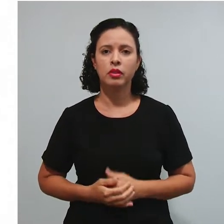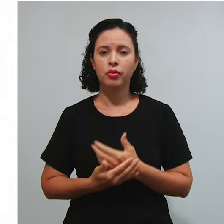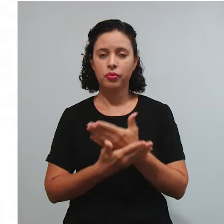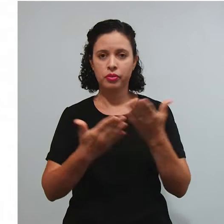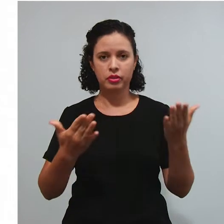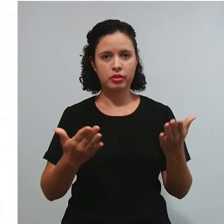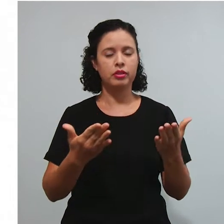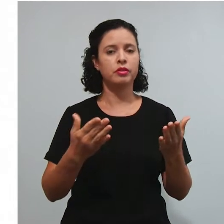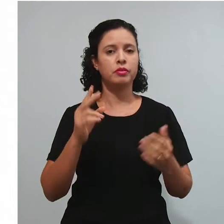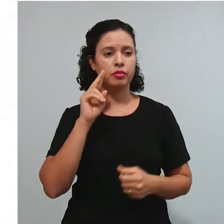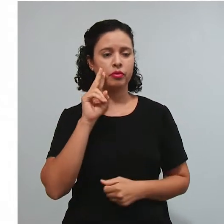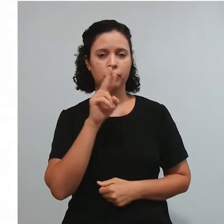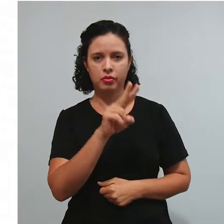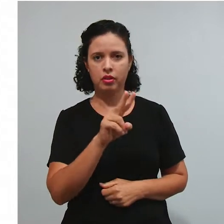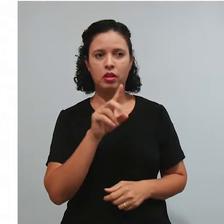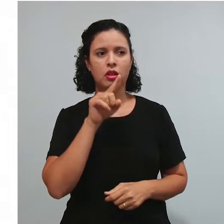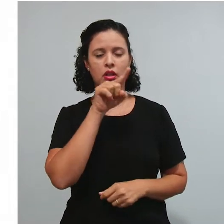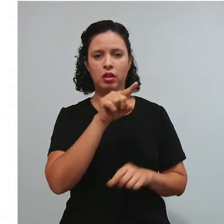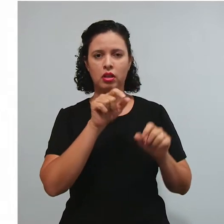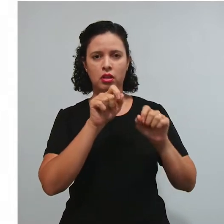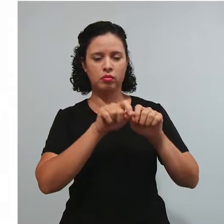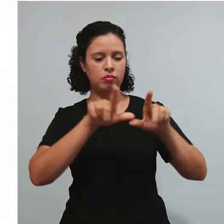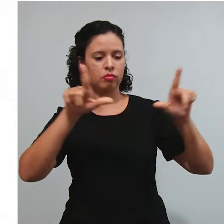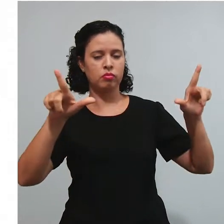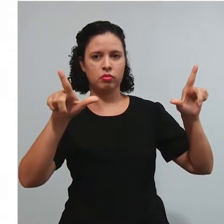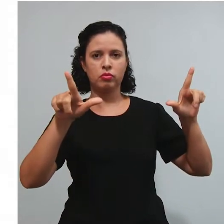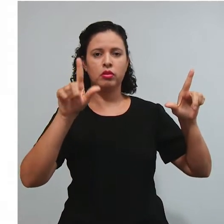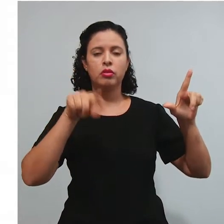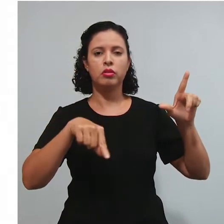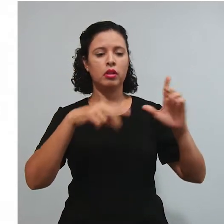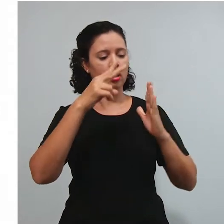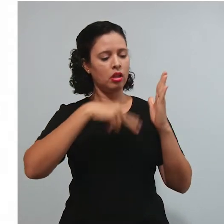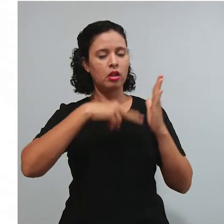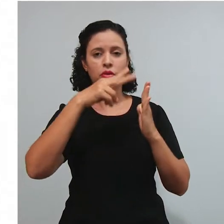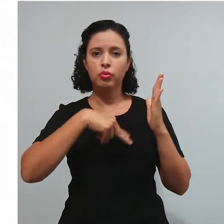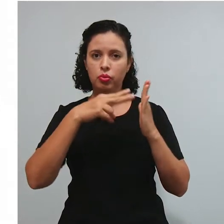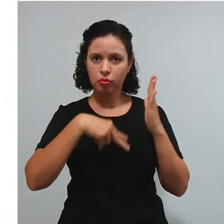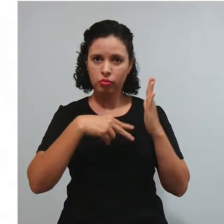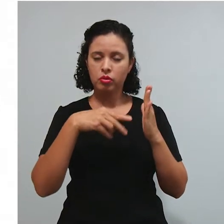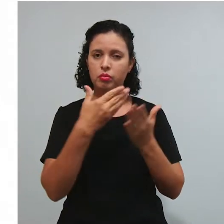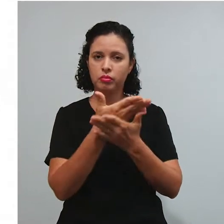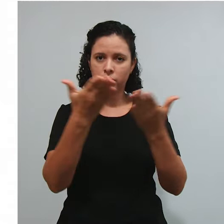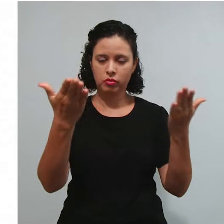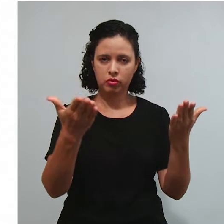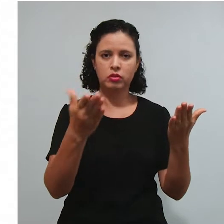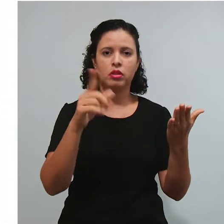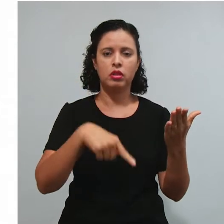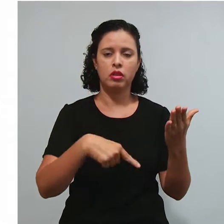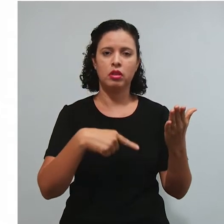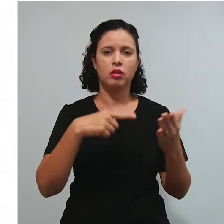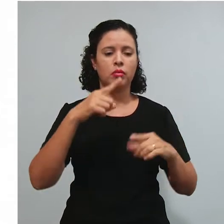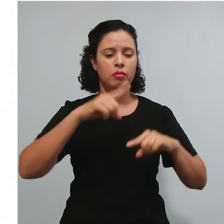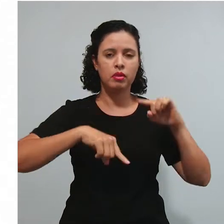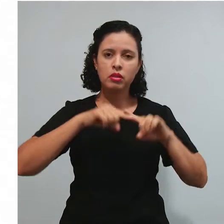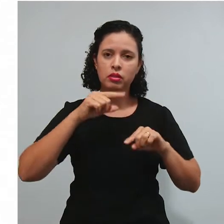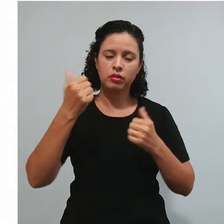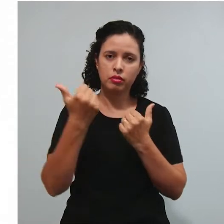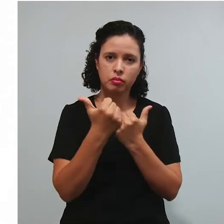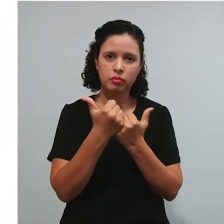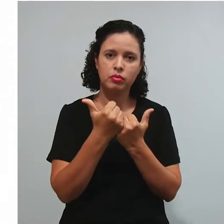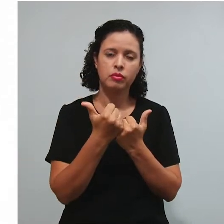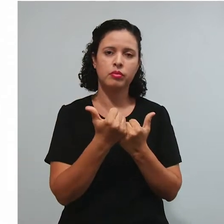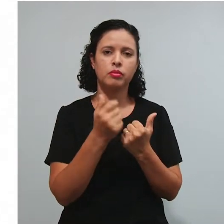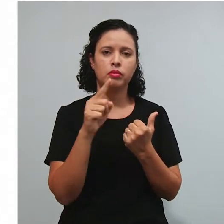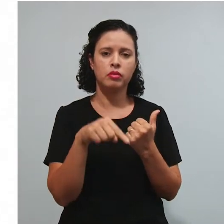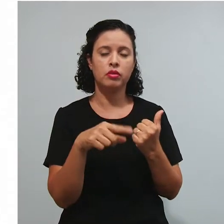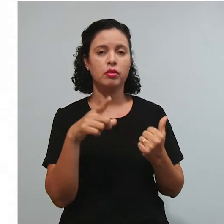Vocês vão acompanhar no nosso material de leitura, que a gente está sugerindo para vocês, um material de apoio, vocês vão ver que